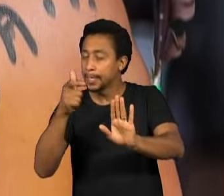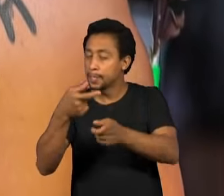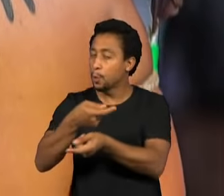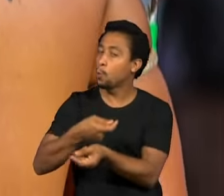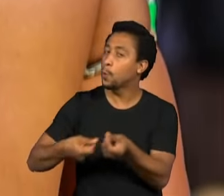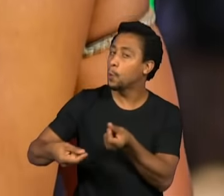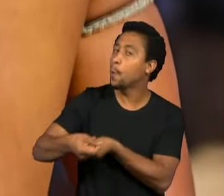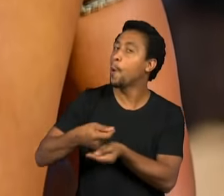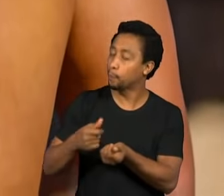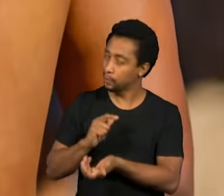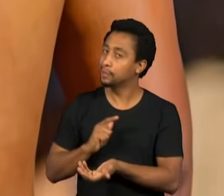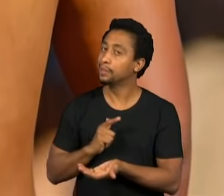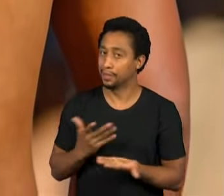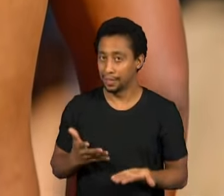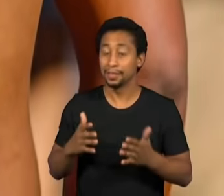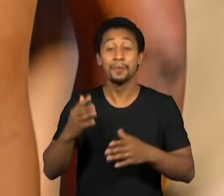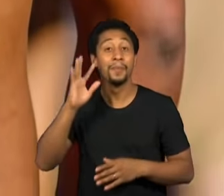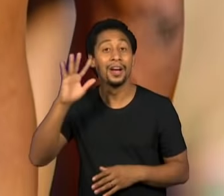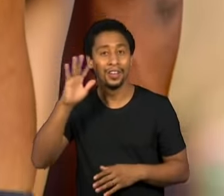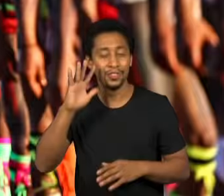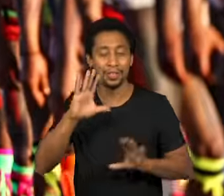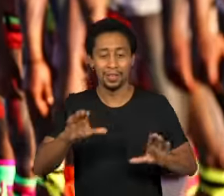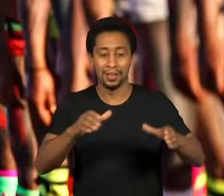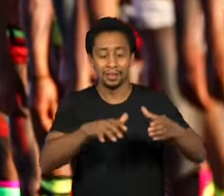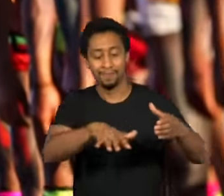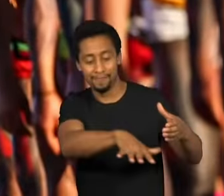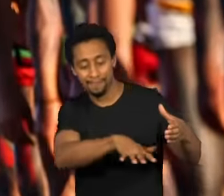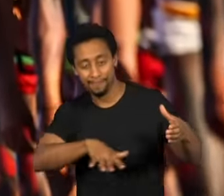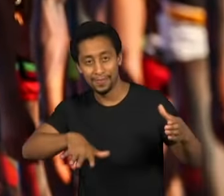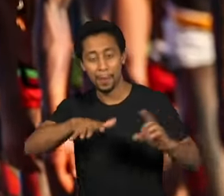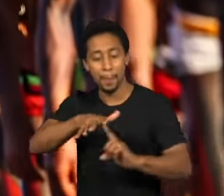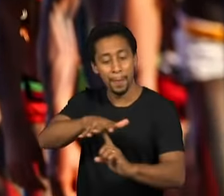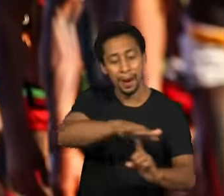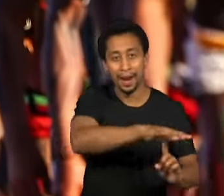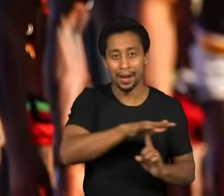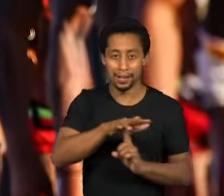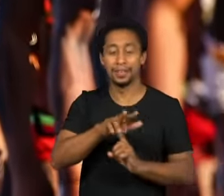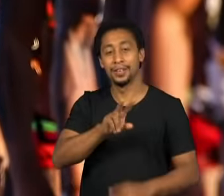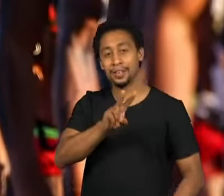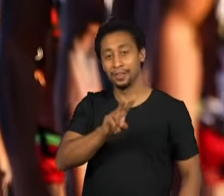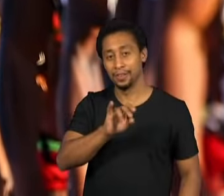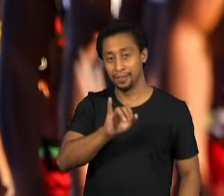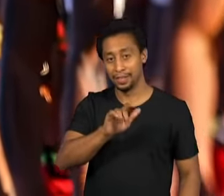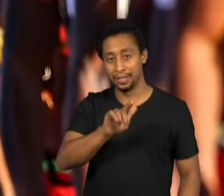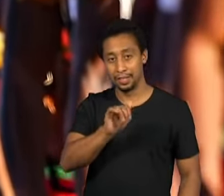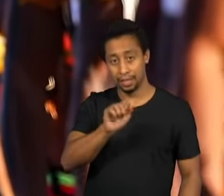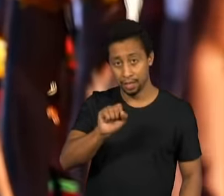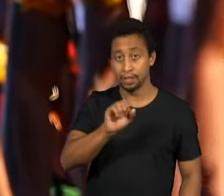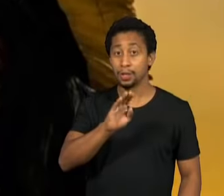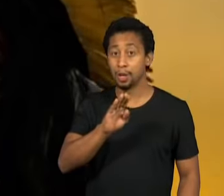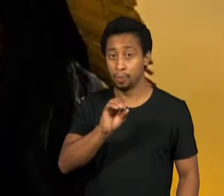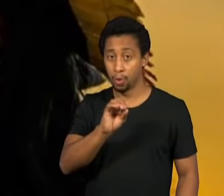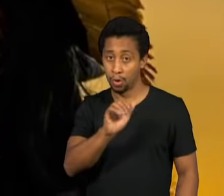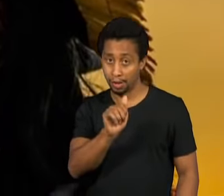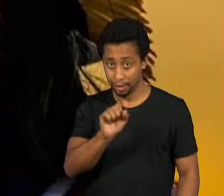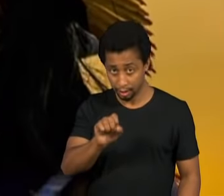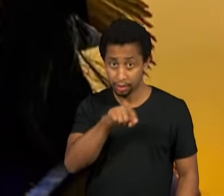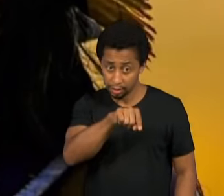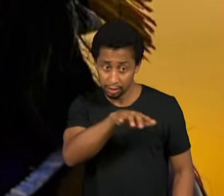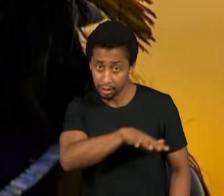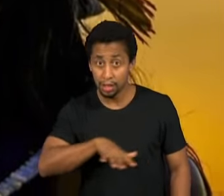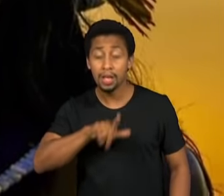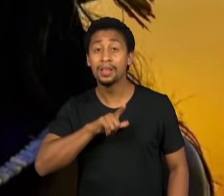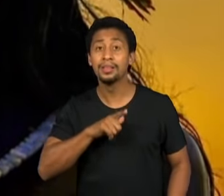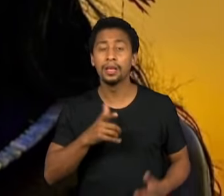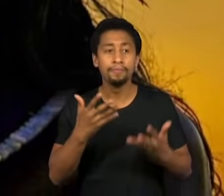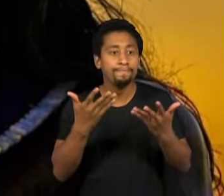Xingu, né, que, dos irmãos Vilas Boas. Você imagina a riqueza que a gente tem ali, não só a riqueza cultural, mas o que você pode